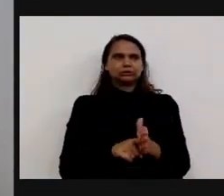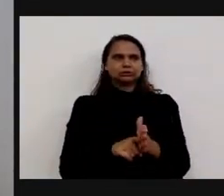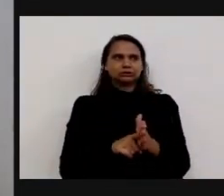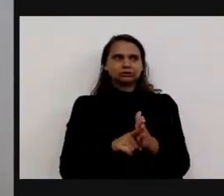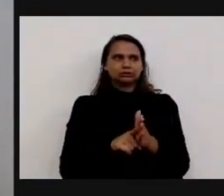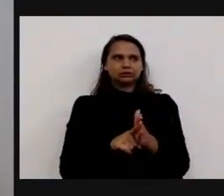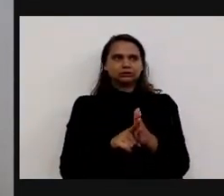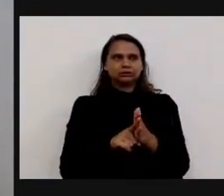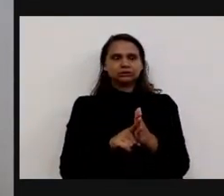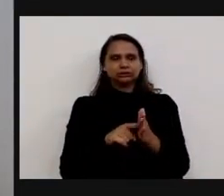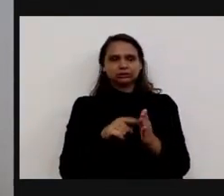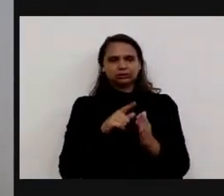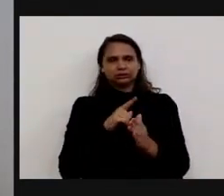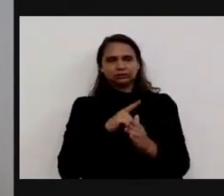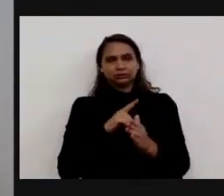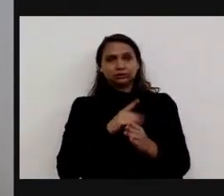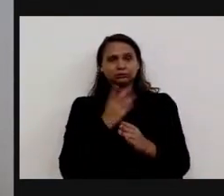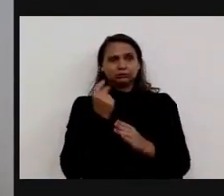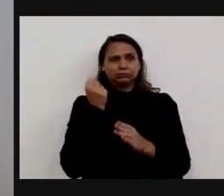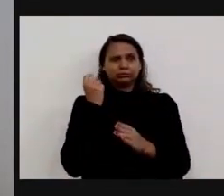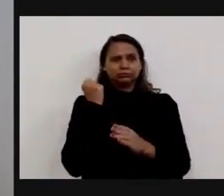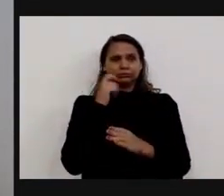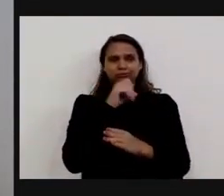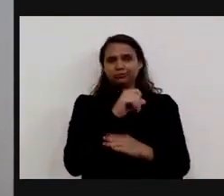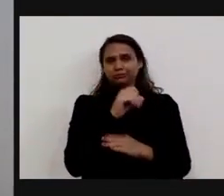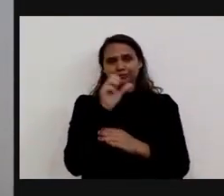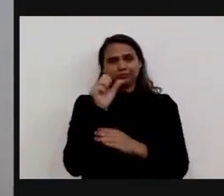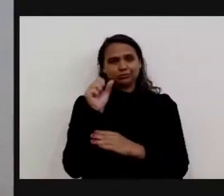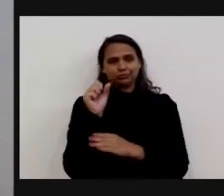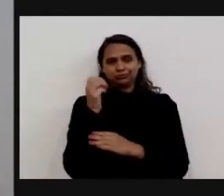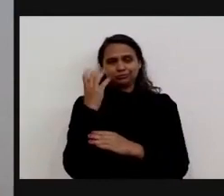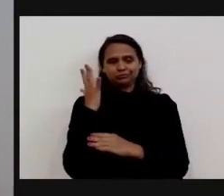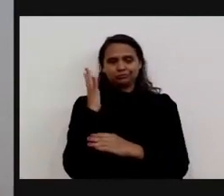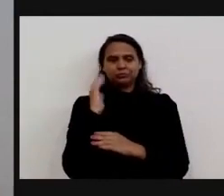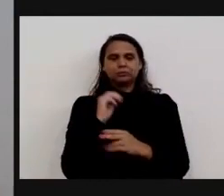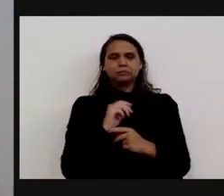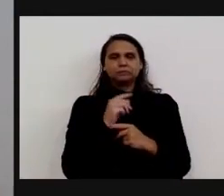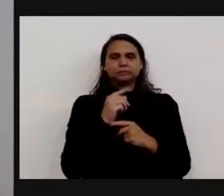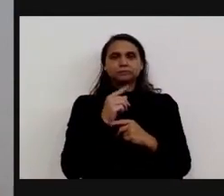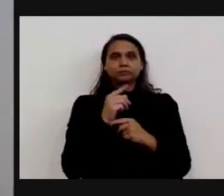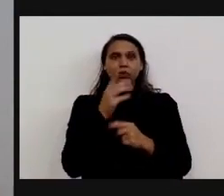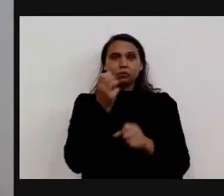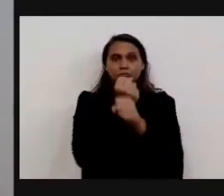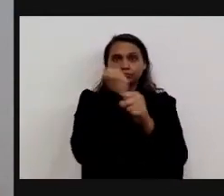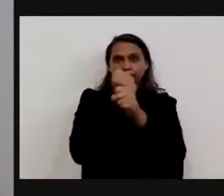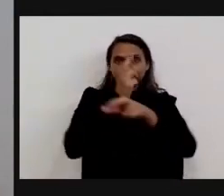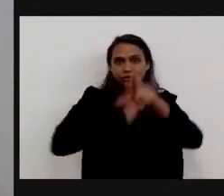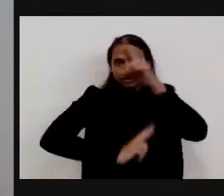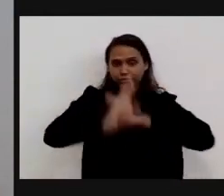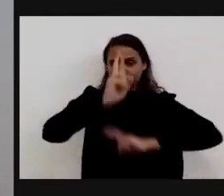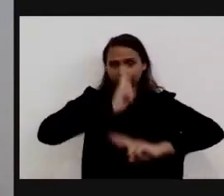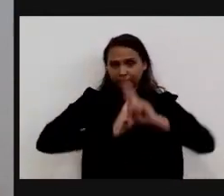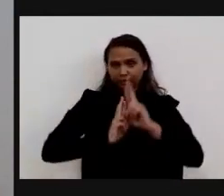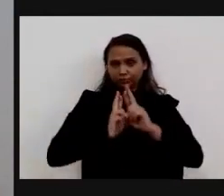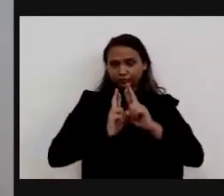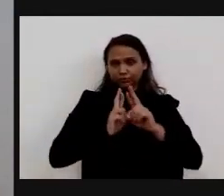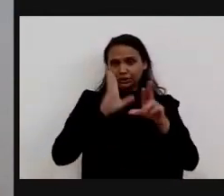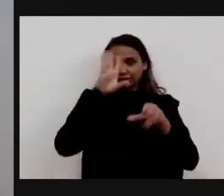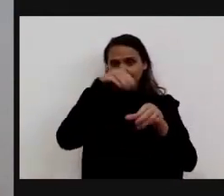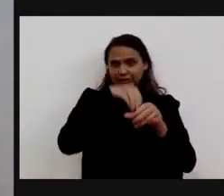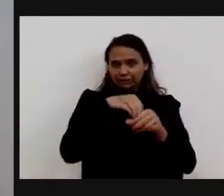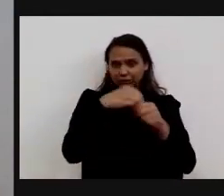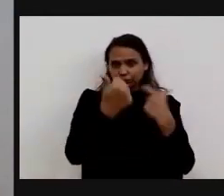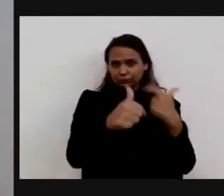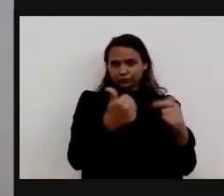não fukuyama falou isso lá em 90 e pouco que construção de relacionamentos entre as pessoas no trabalho é um dos